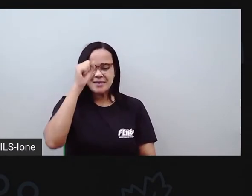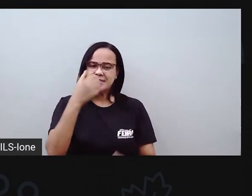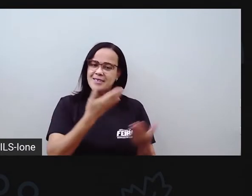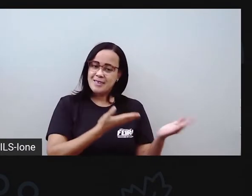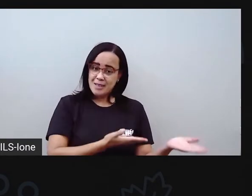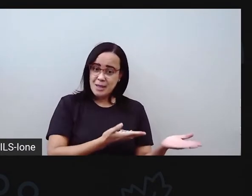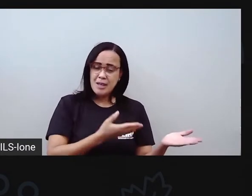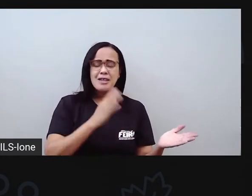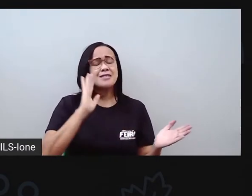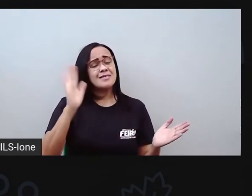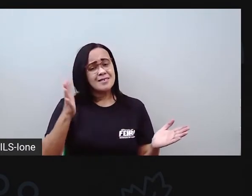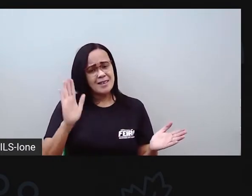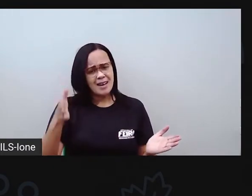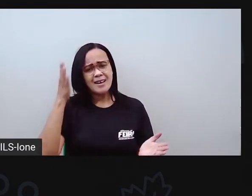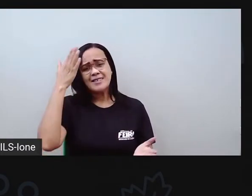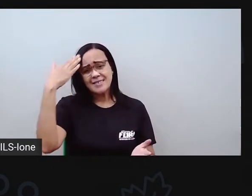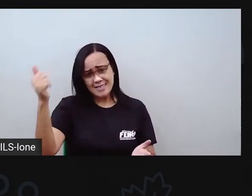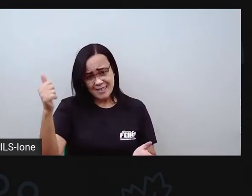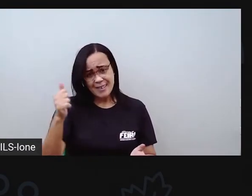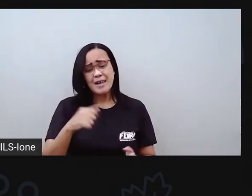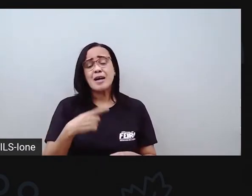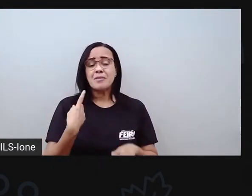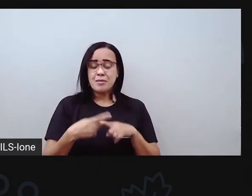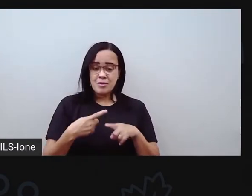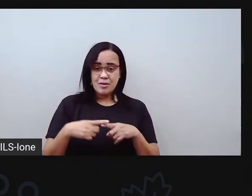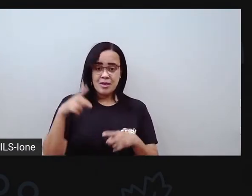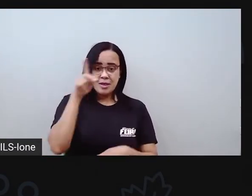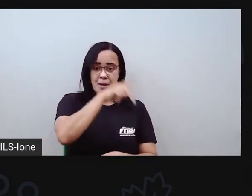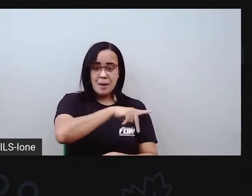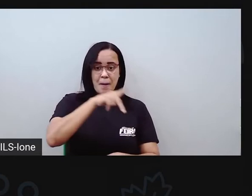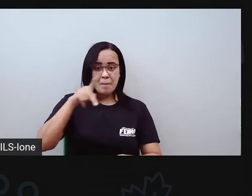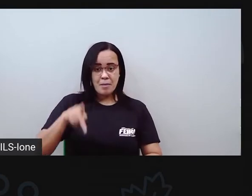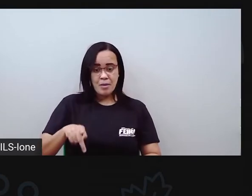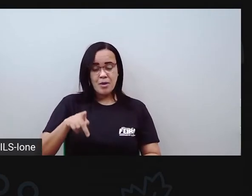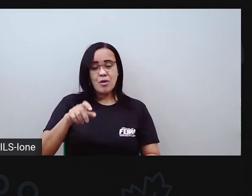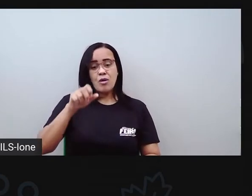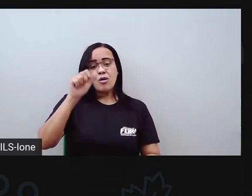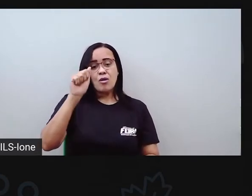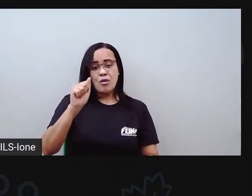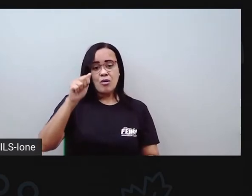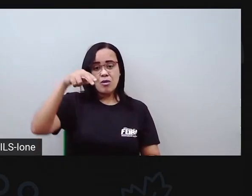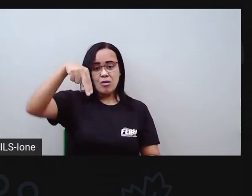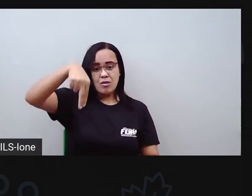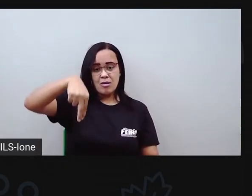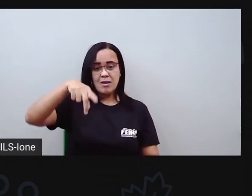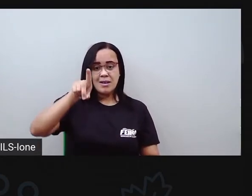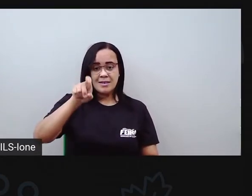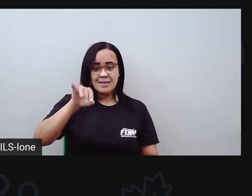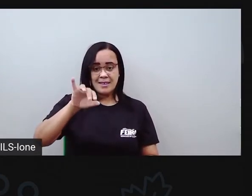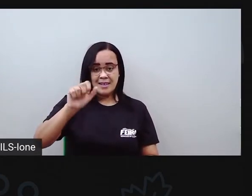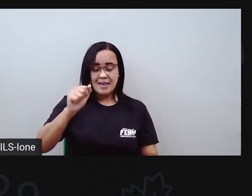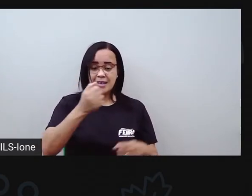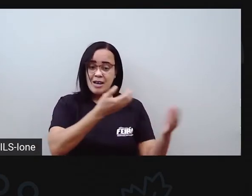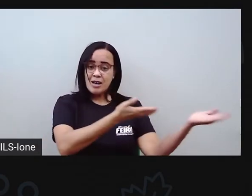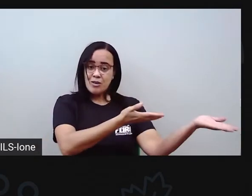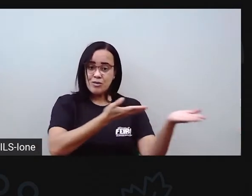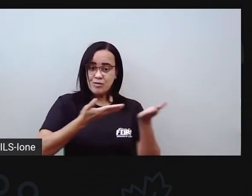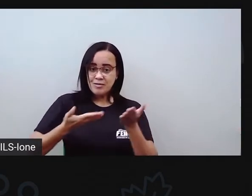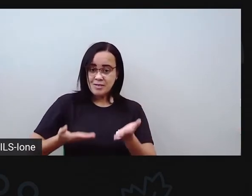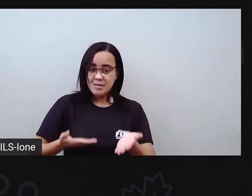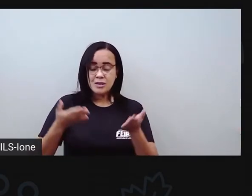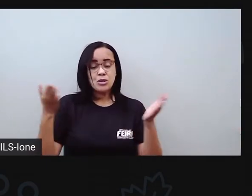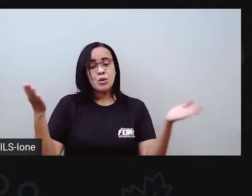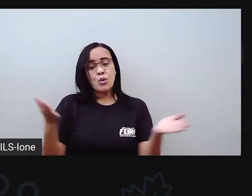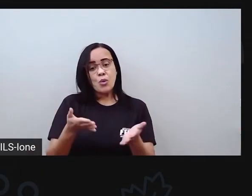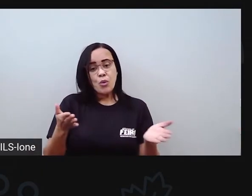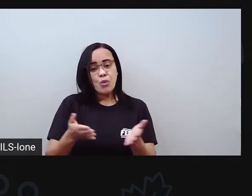história. Porque a Pró Andréia, a nossa convidada, já me contou. É. E ela vem aqui hoje para contar